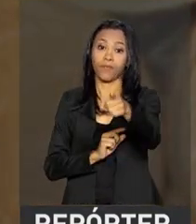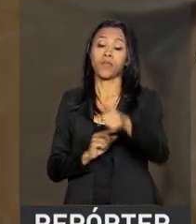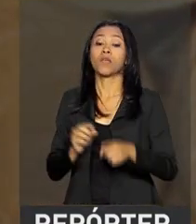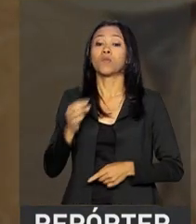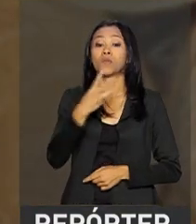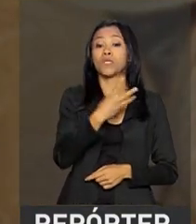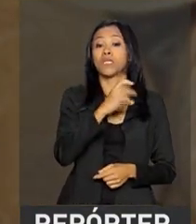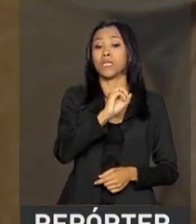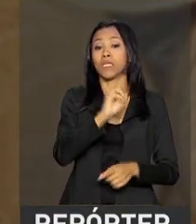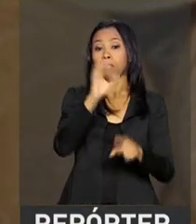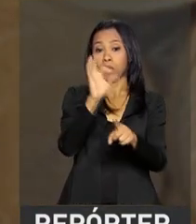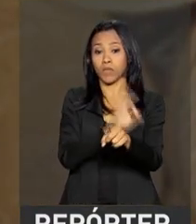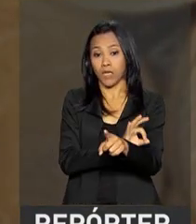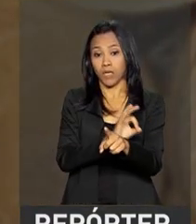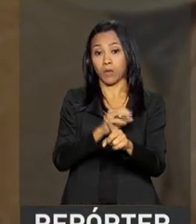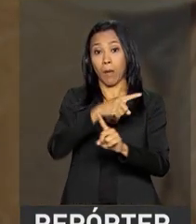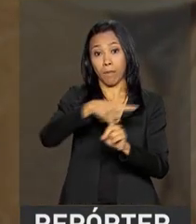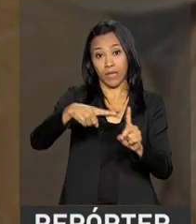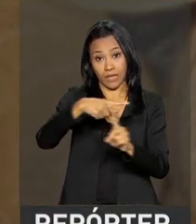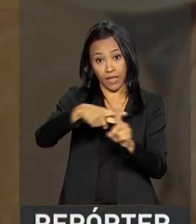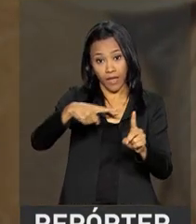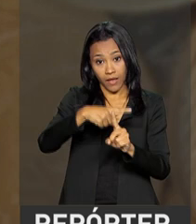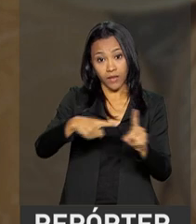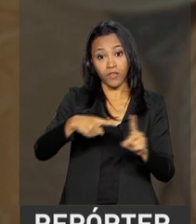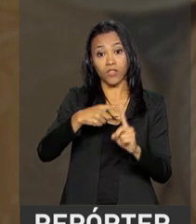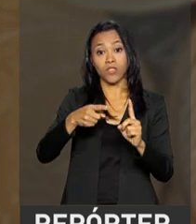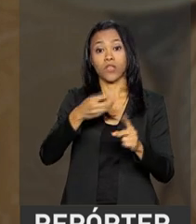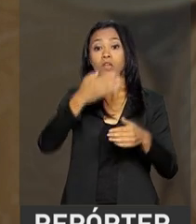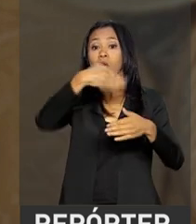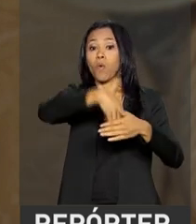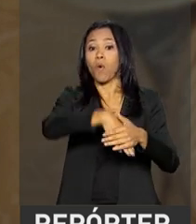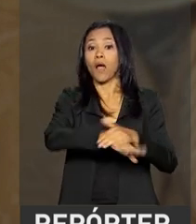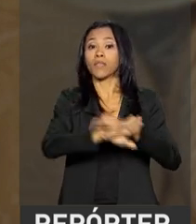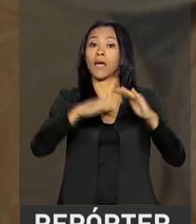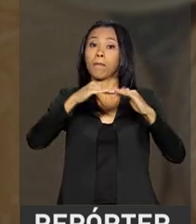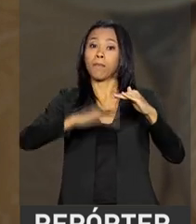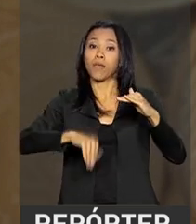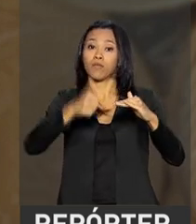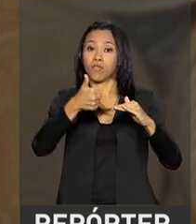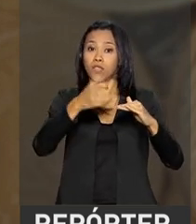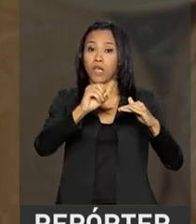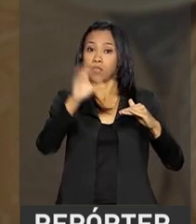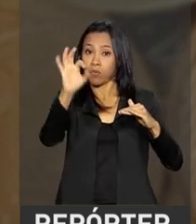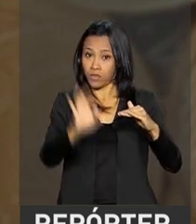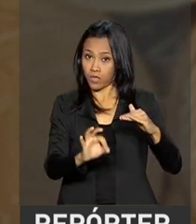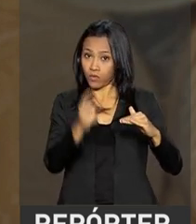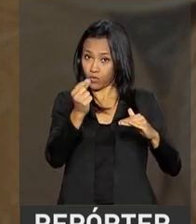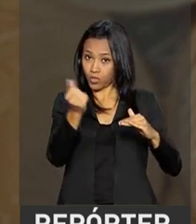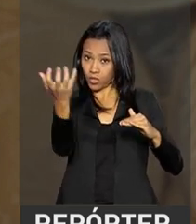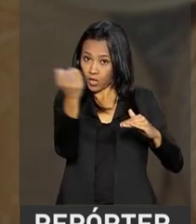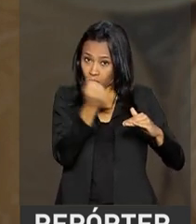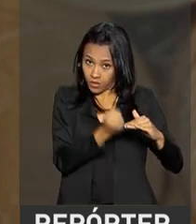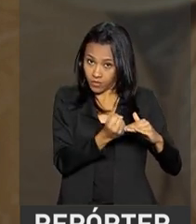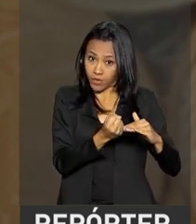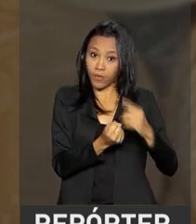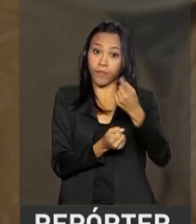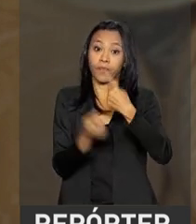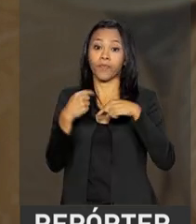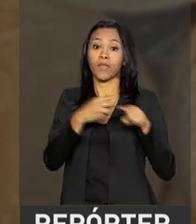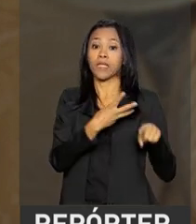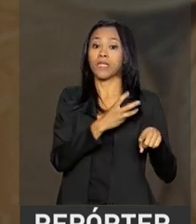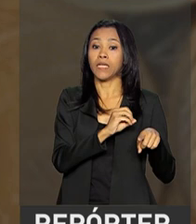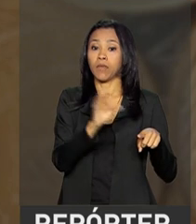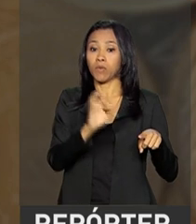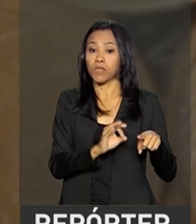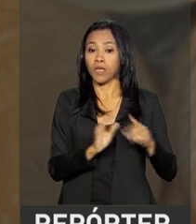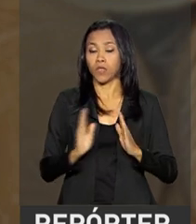parte da renda mais da metade guardou menos de 10% do que recebeu 30% pouparam